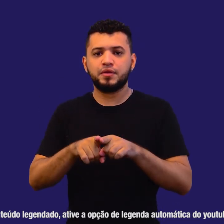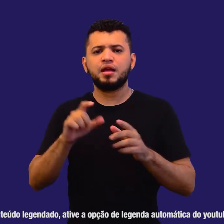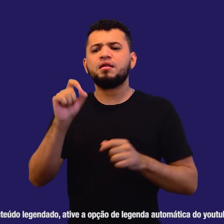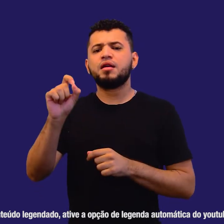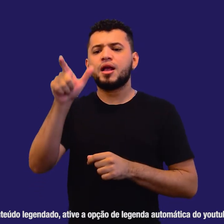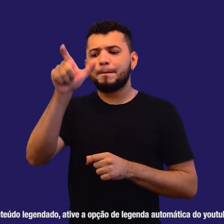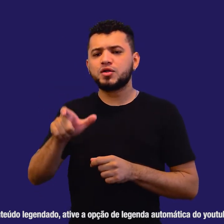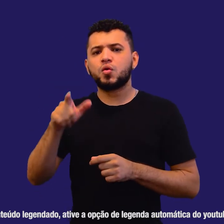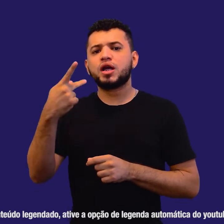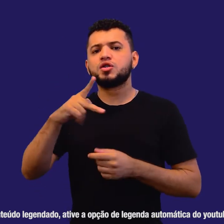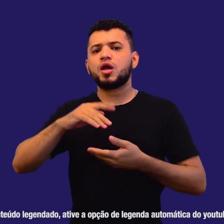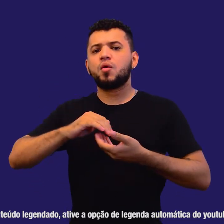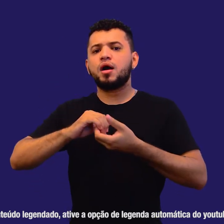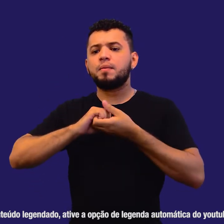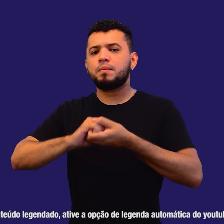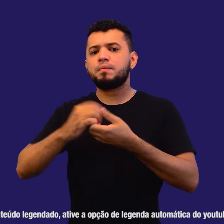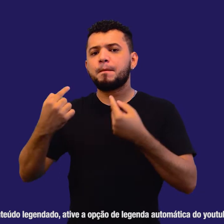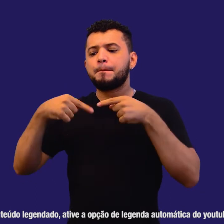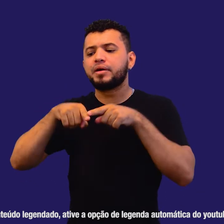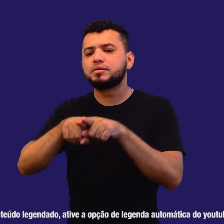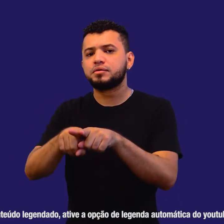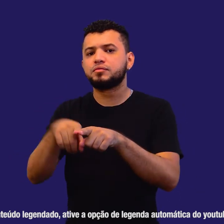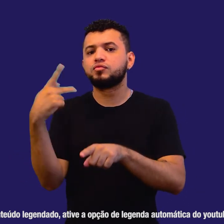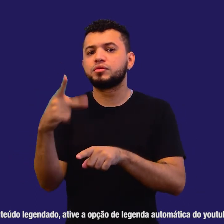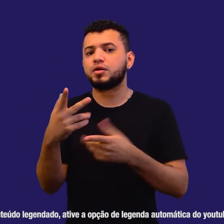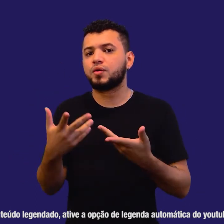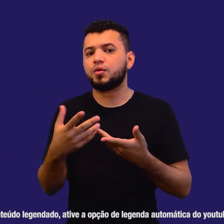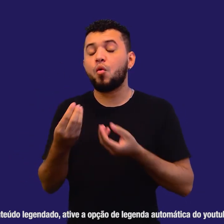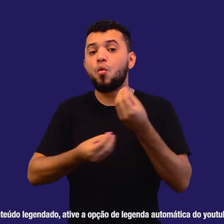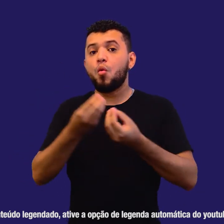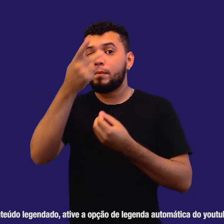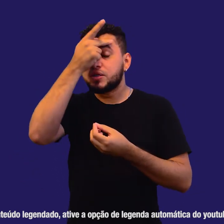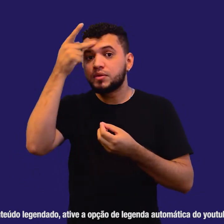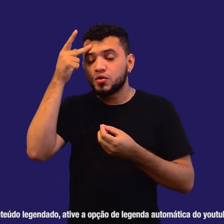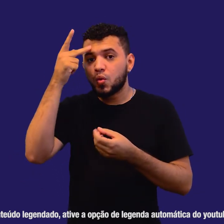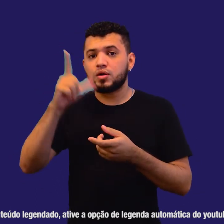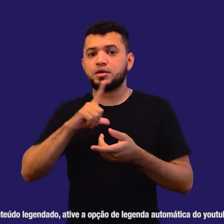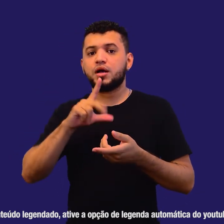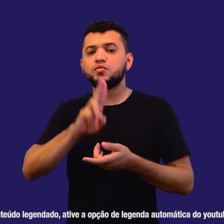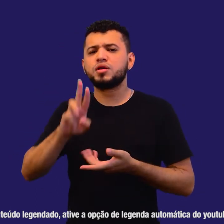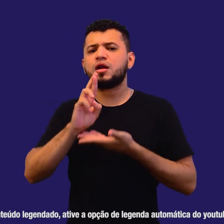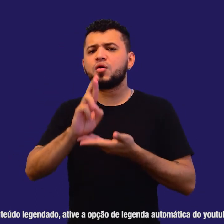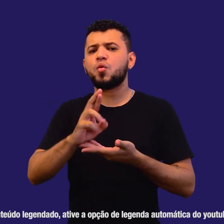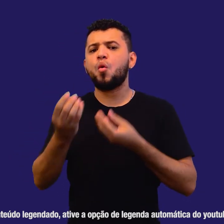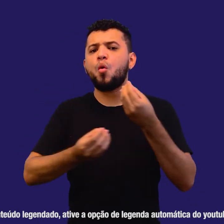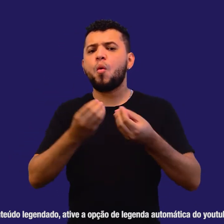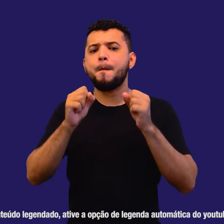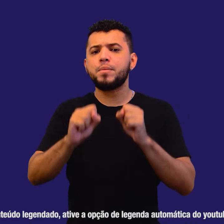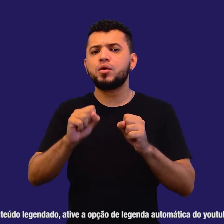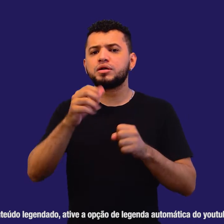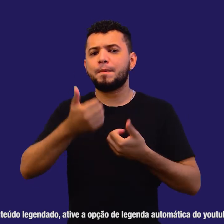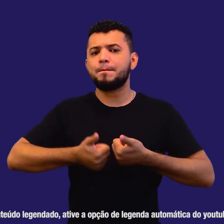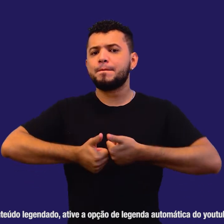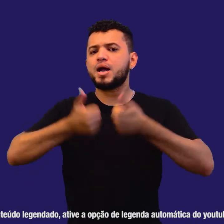seus parceiros? Né? Como eles estão utilizando os recursos? O que a gente pode fazer para ser mais eficaz, mais eficiente e